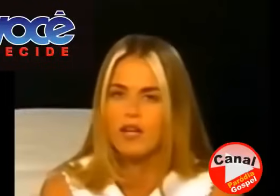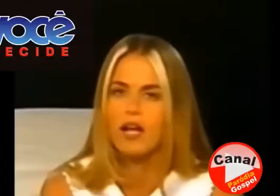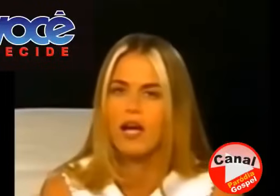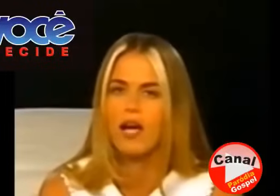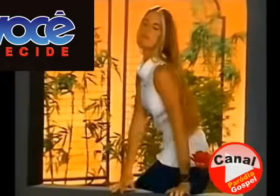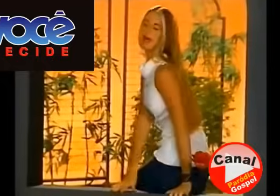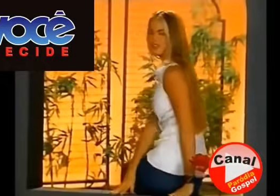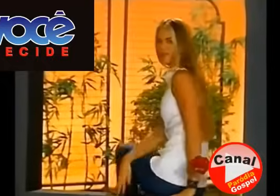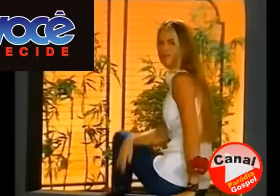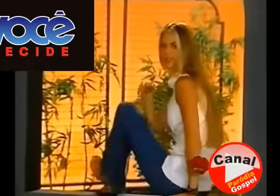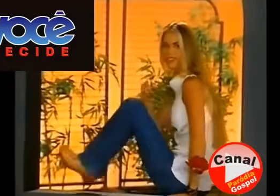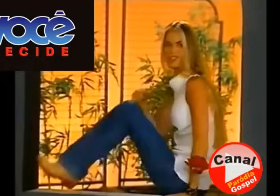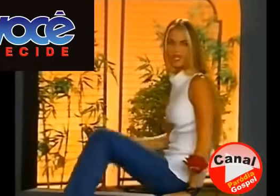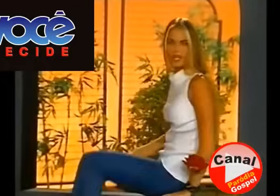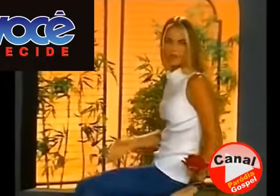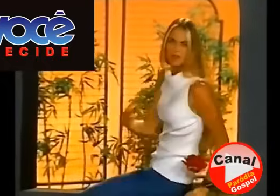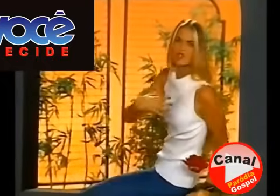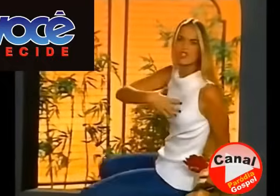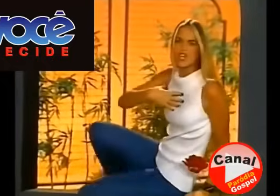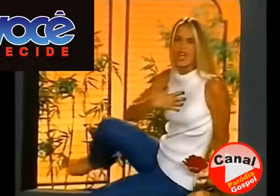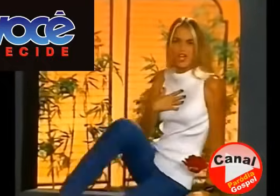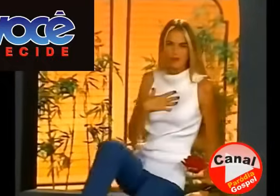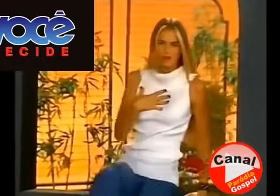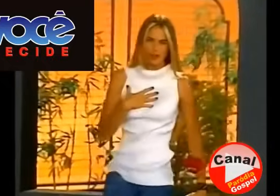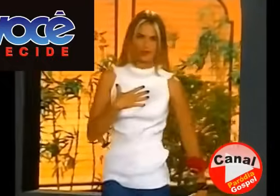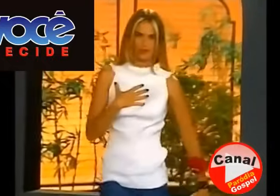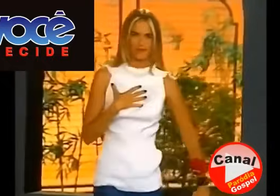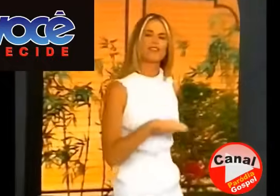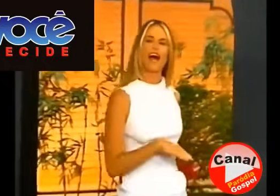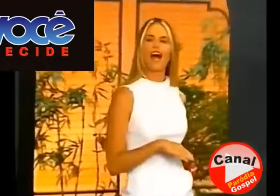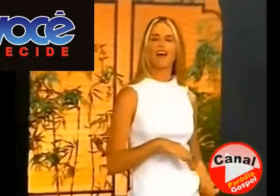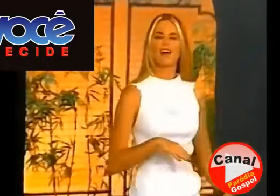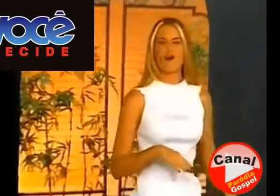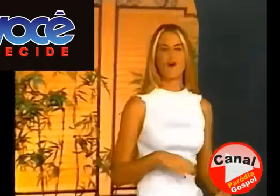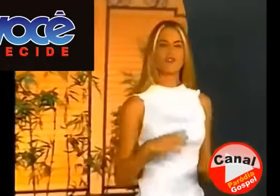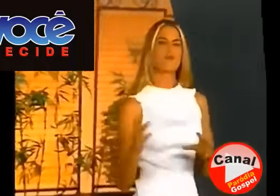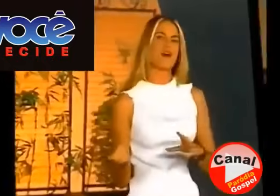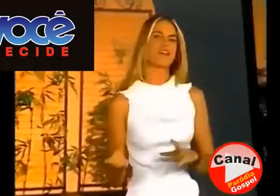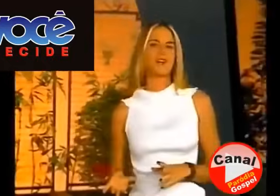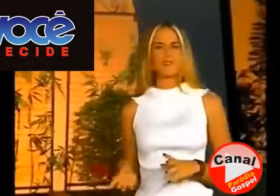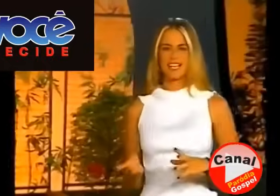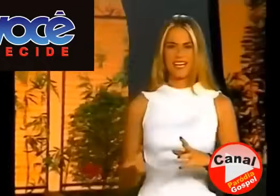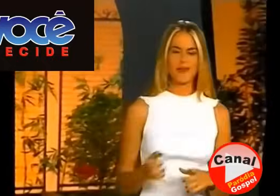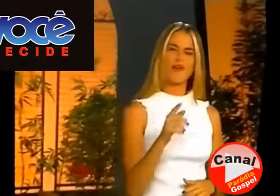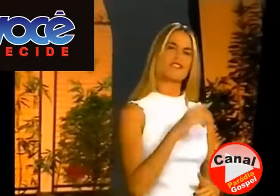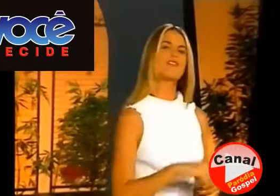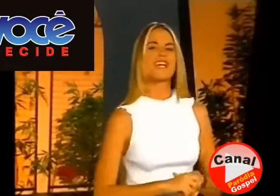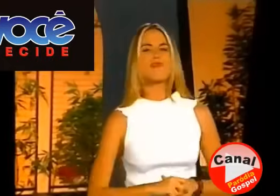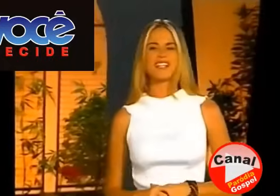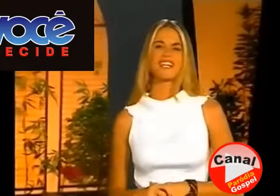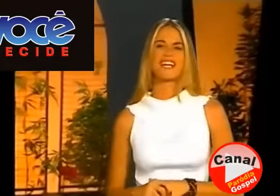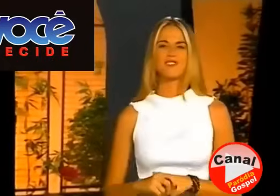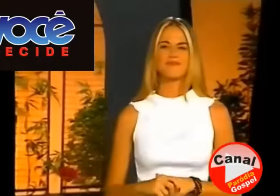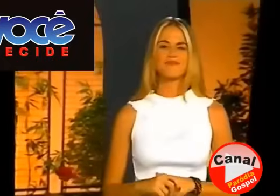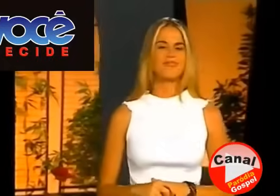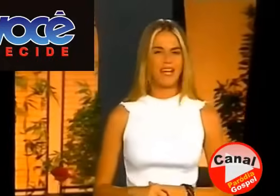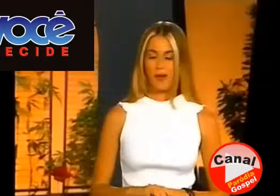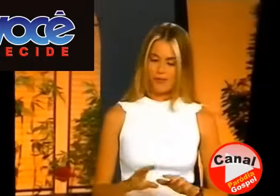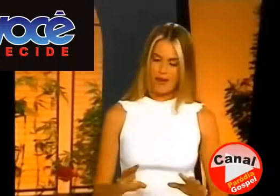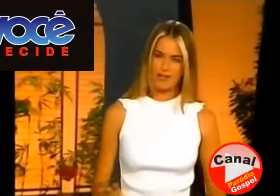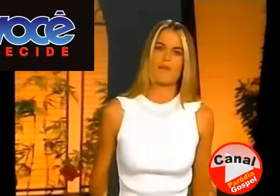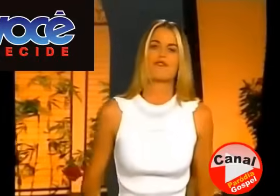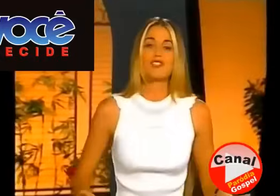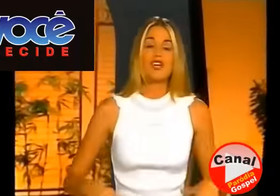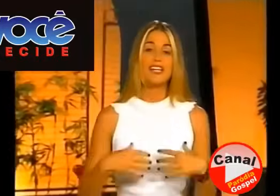aí, seus parodianos? Tenho a minha opinião, mas não vou falar para não atrapalhar a votação, nem a sua opinião.